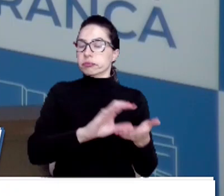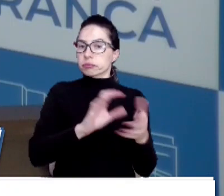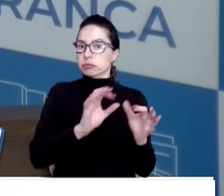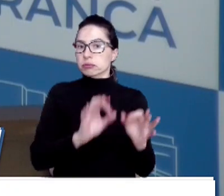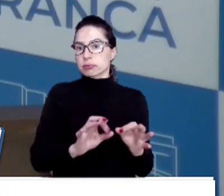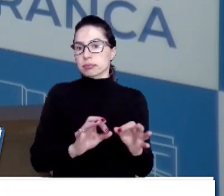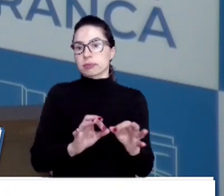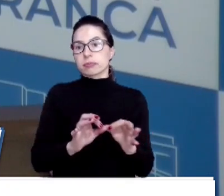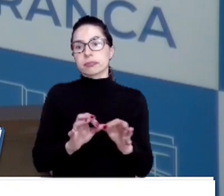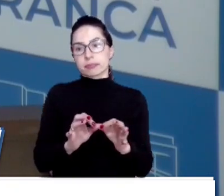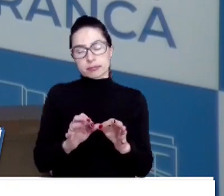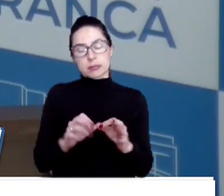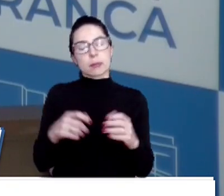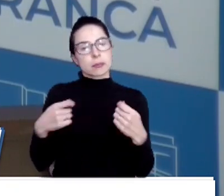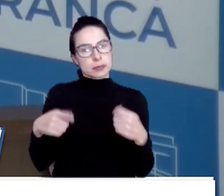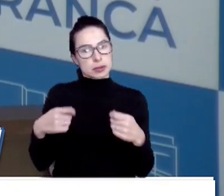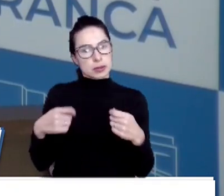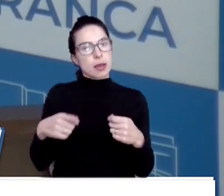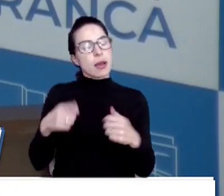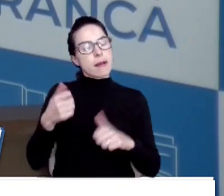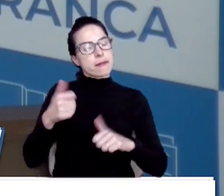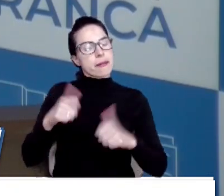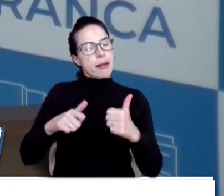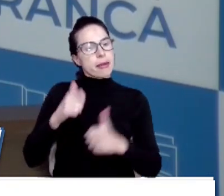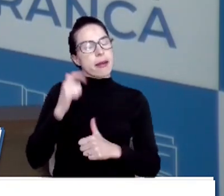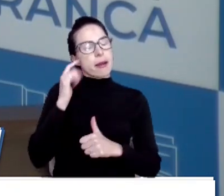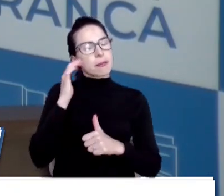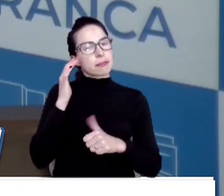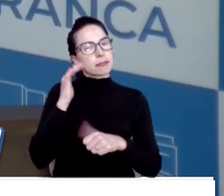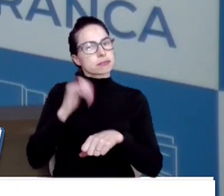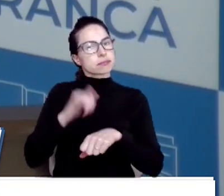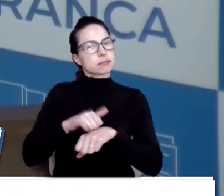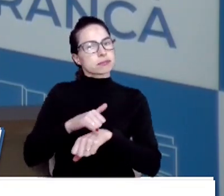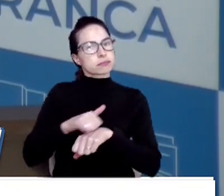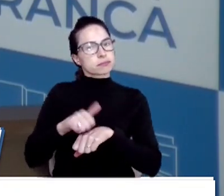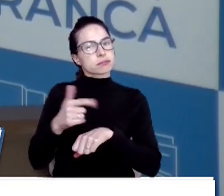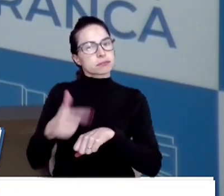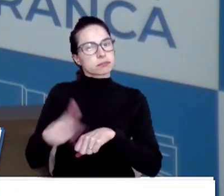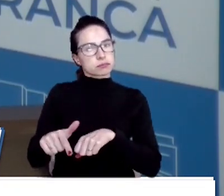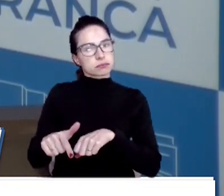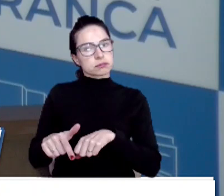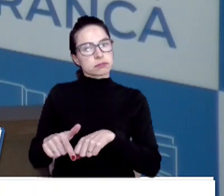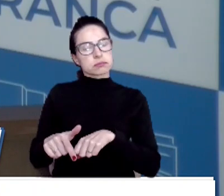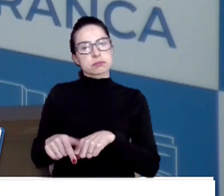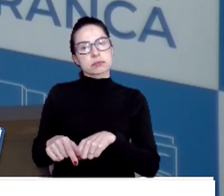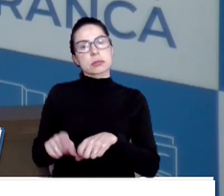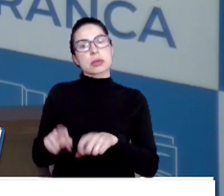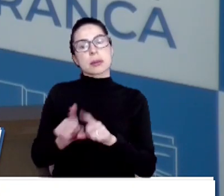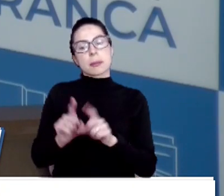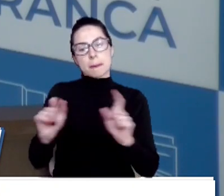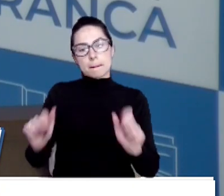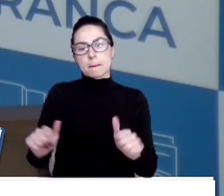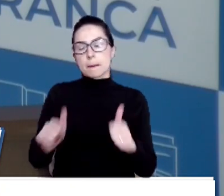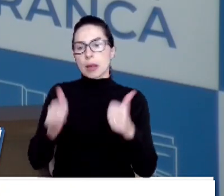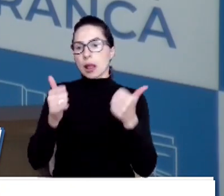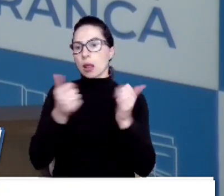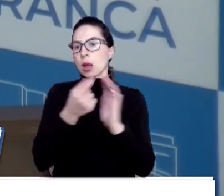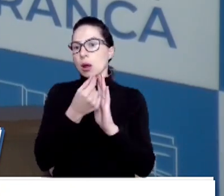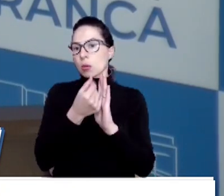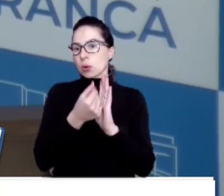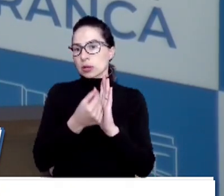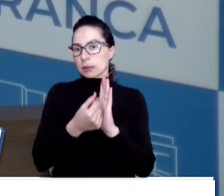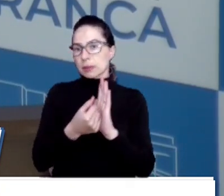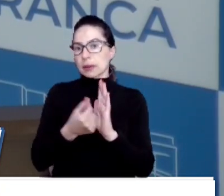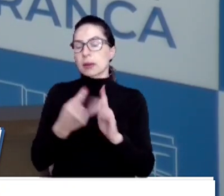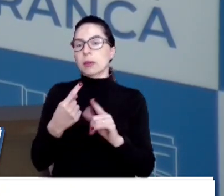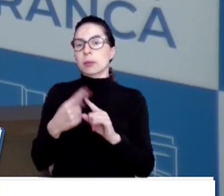é isso precisa ser repensado e melhorar esse orçamento porque são áreas